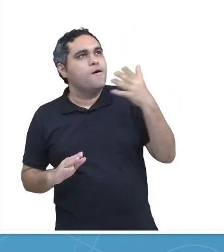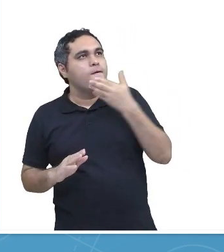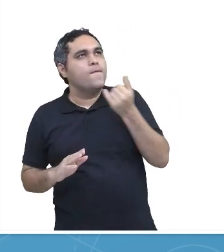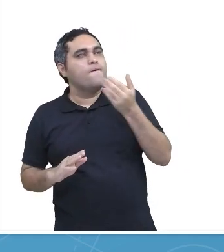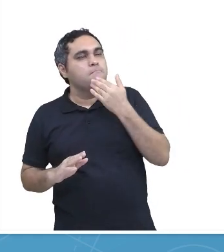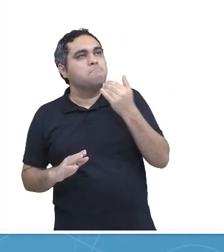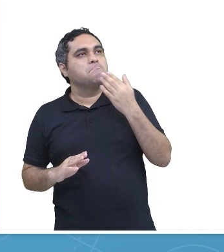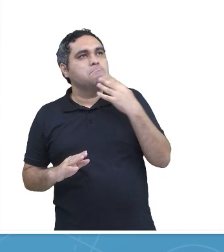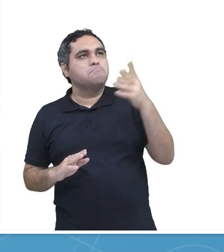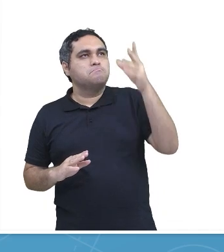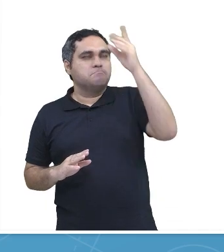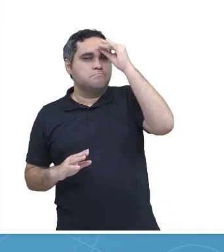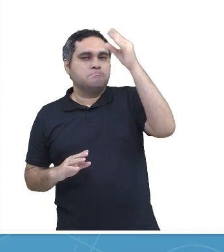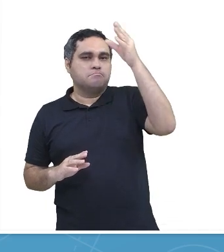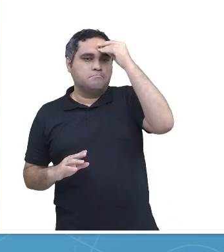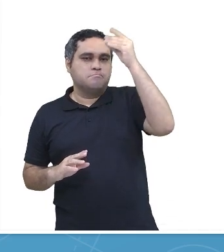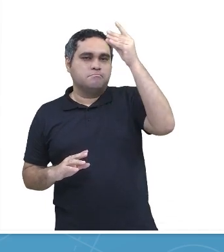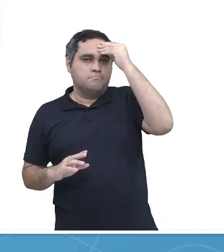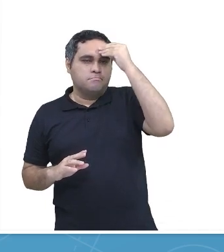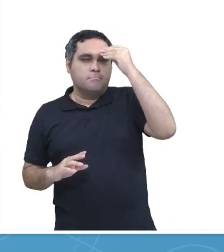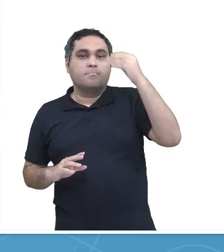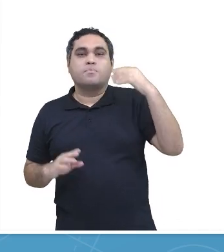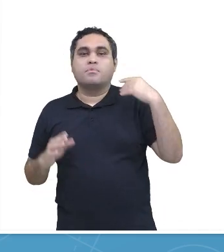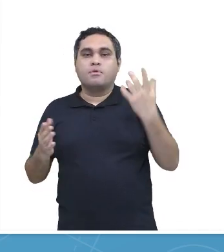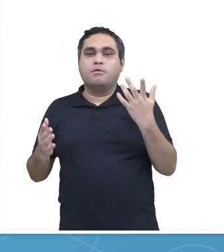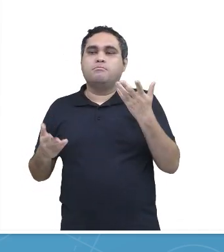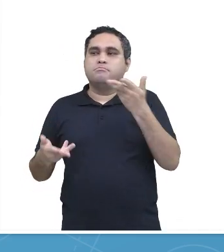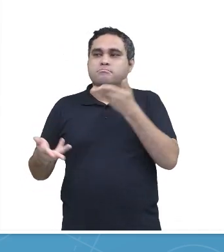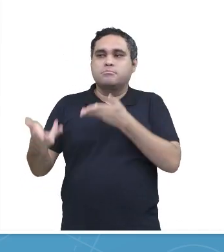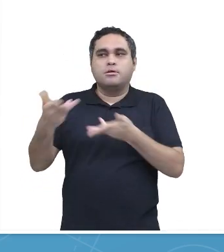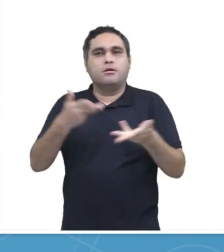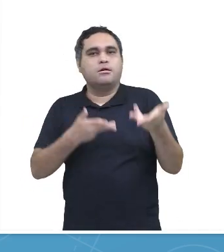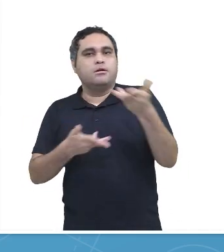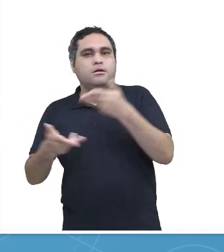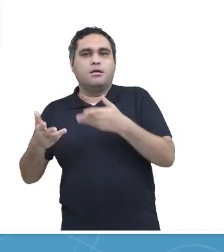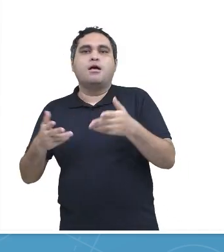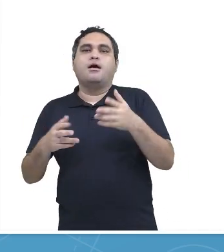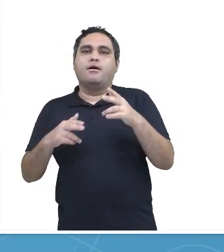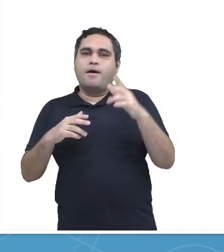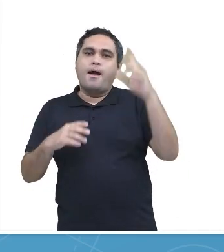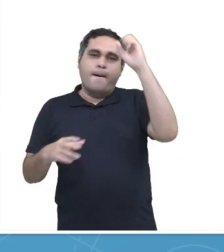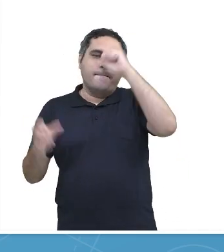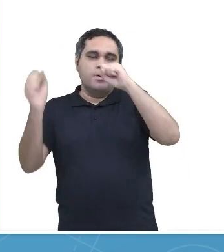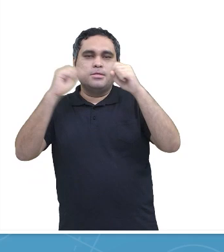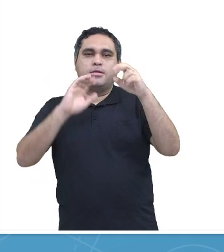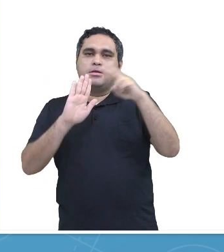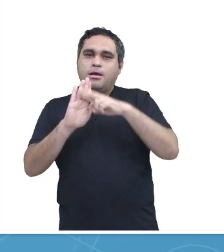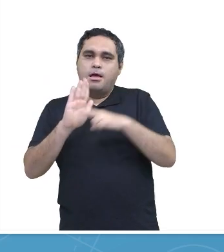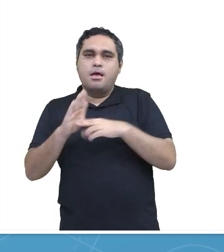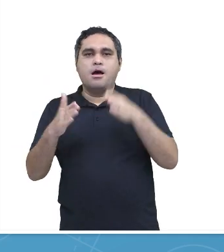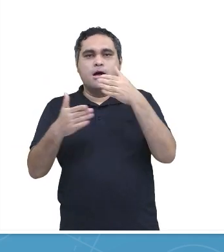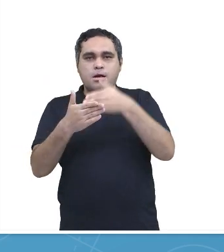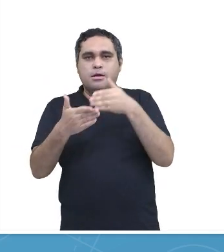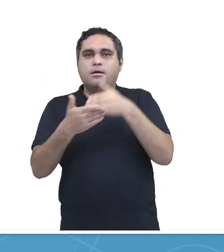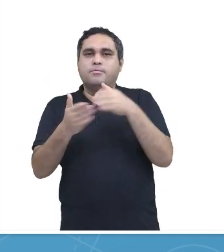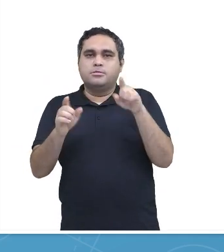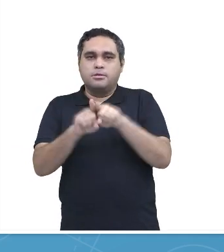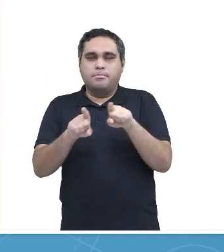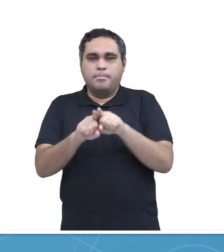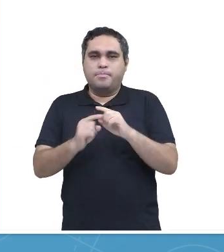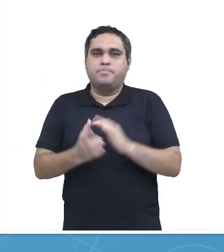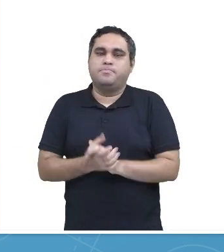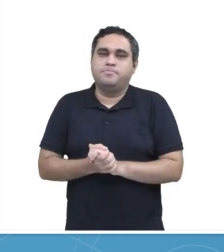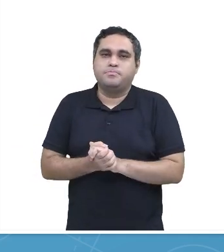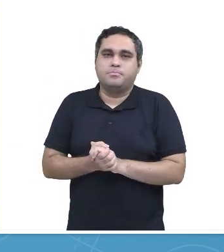interagindo com as outras pessoas. Então aí ela vai conhecendo as regras e limites. E, como eu falei por último,